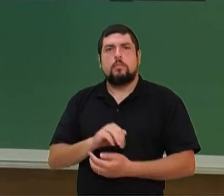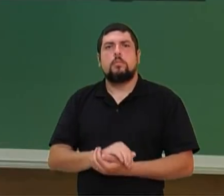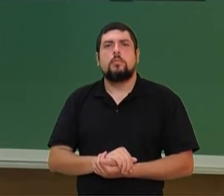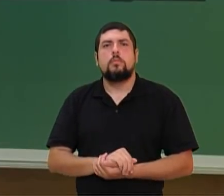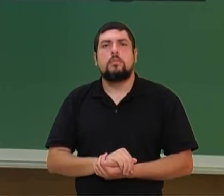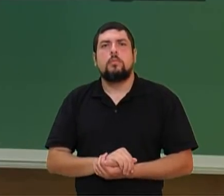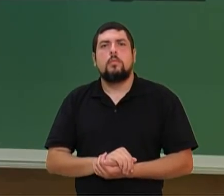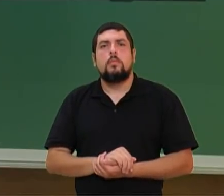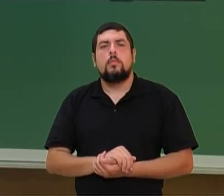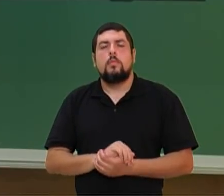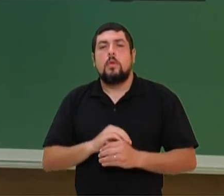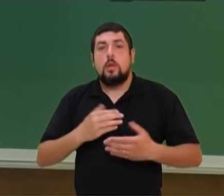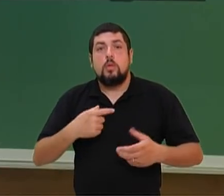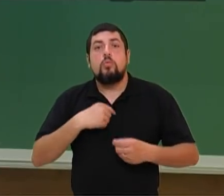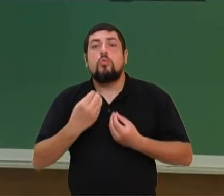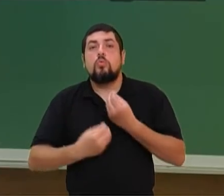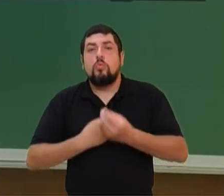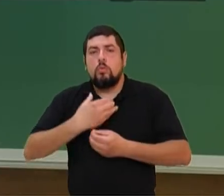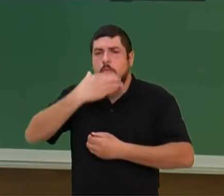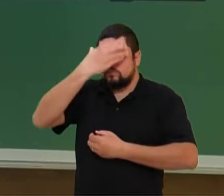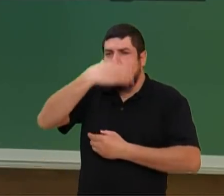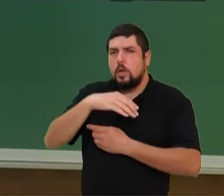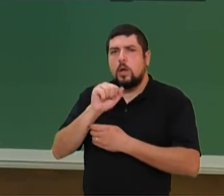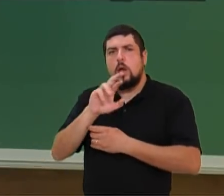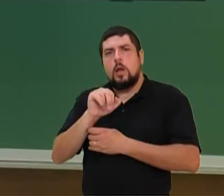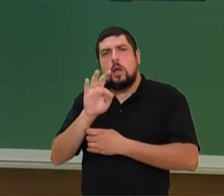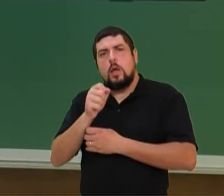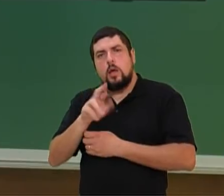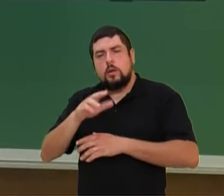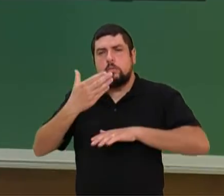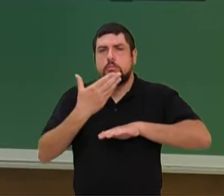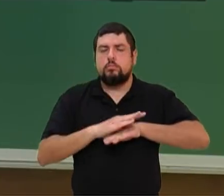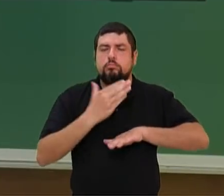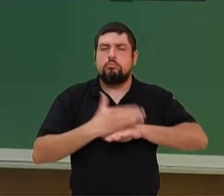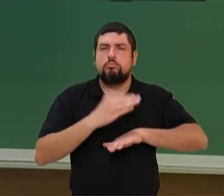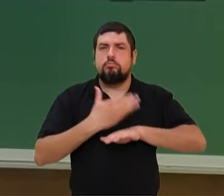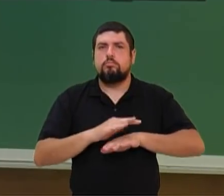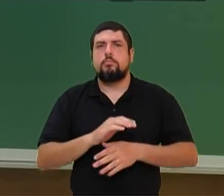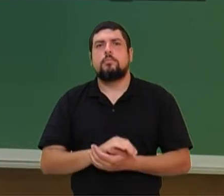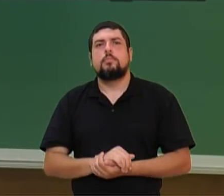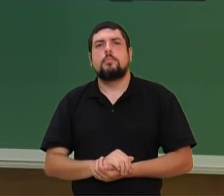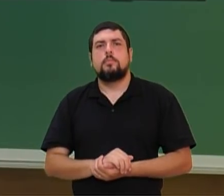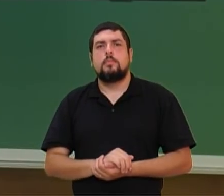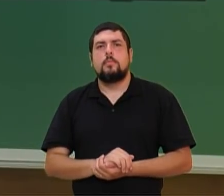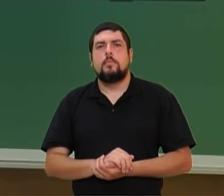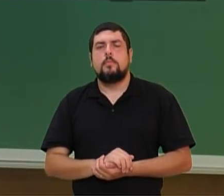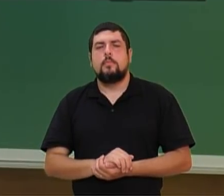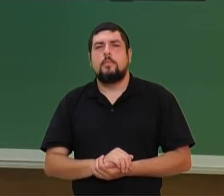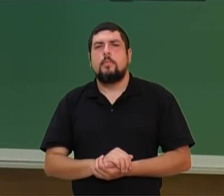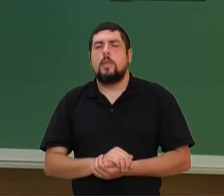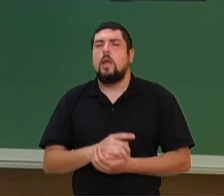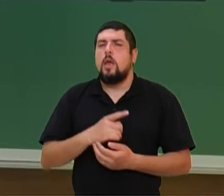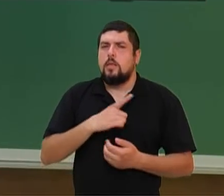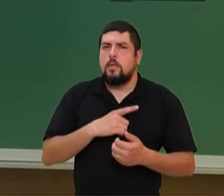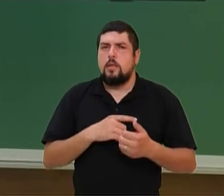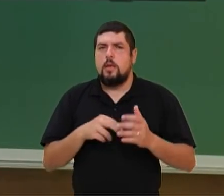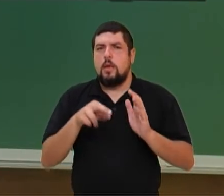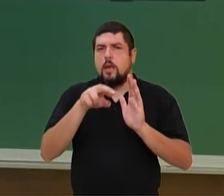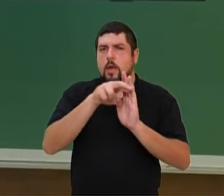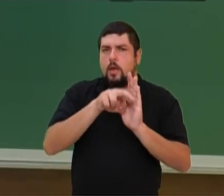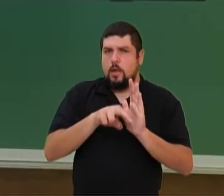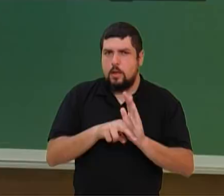O exercício do próprio caráter. Né? Então, aqui nós temos 5 regras, que seriam basicamente